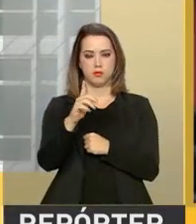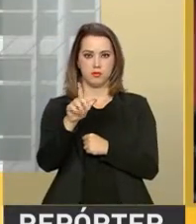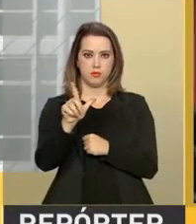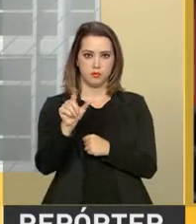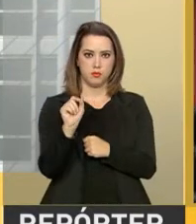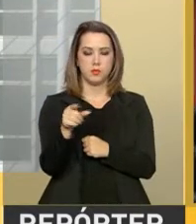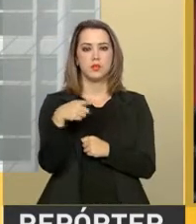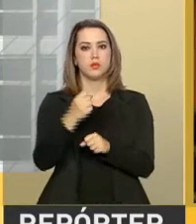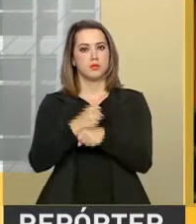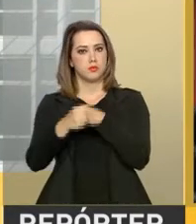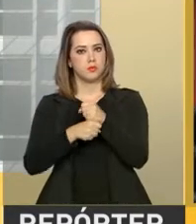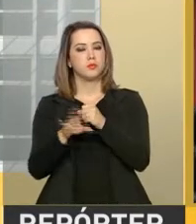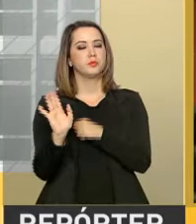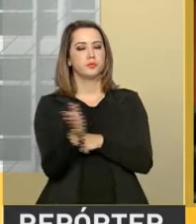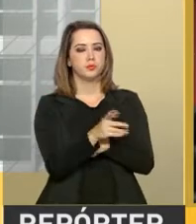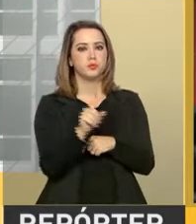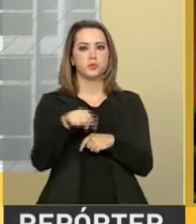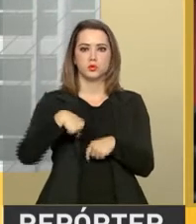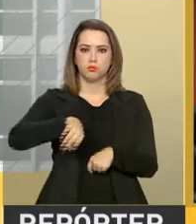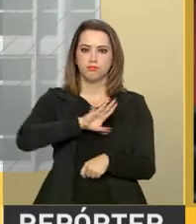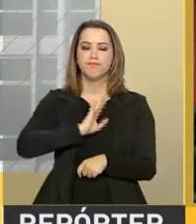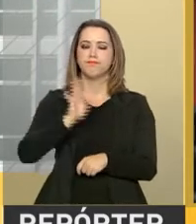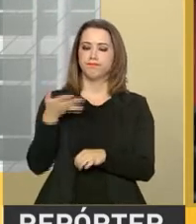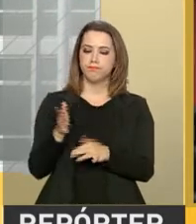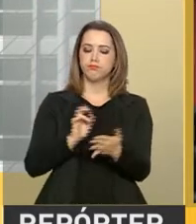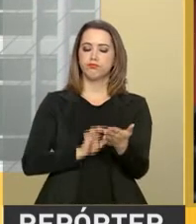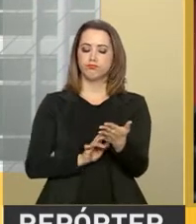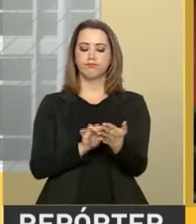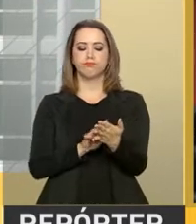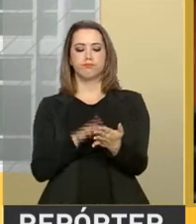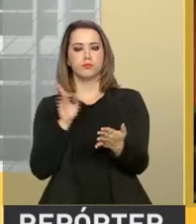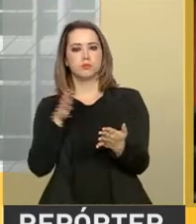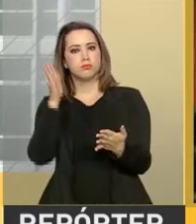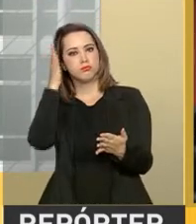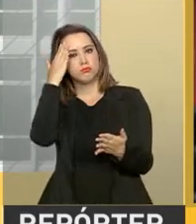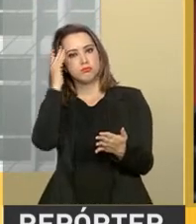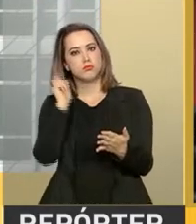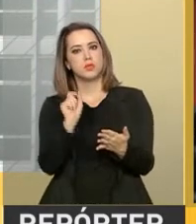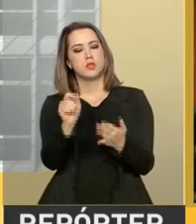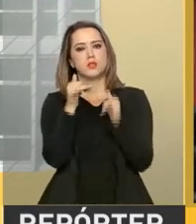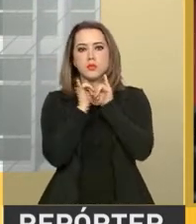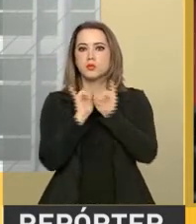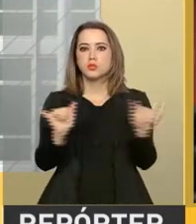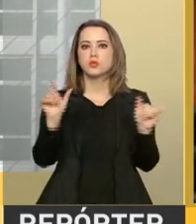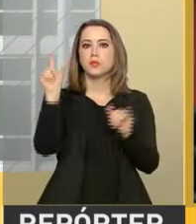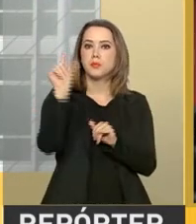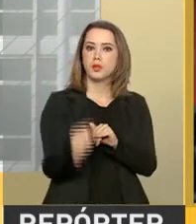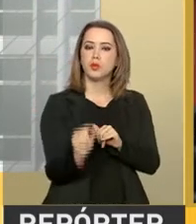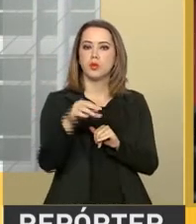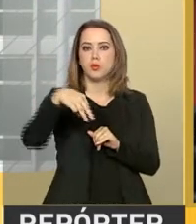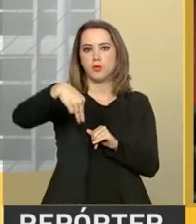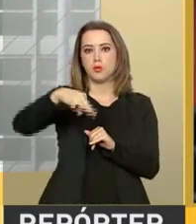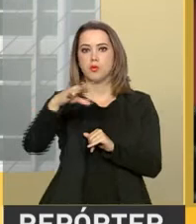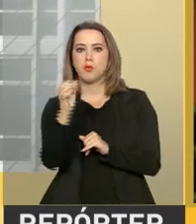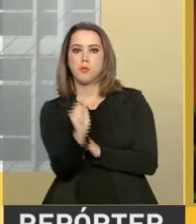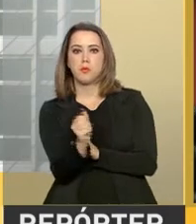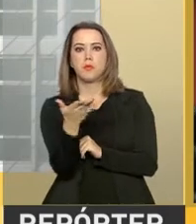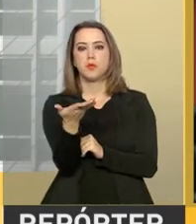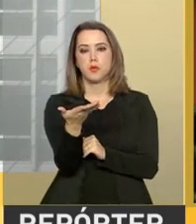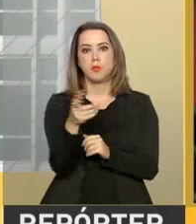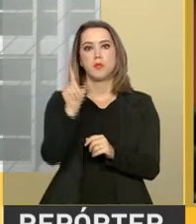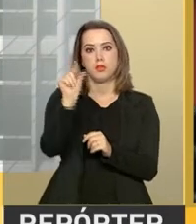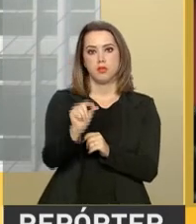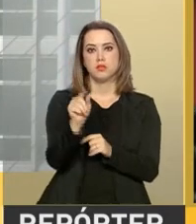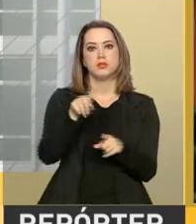fazendo os cálculos visando a divulgar a meta menor possível, porém